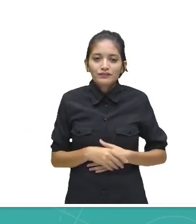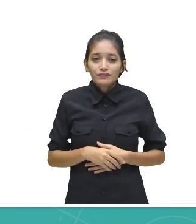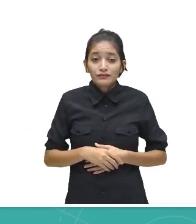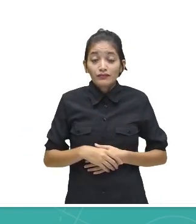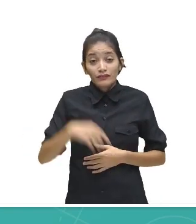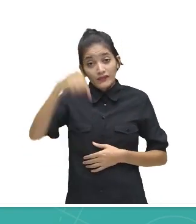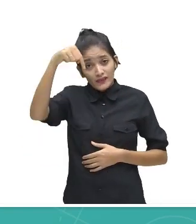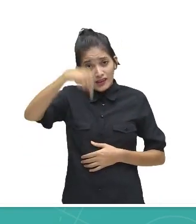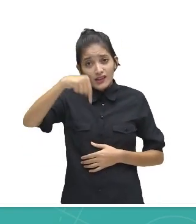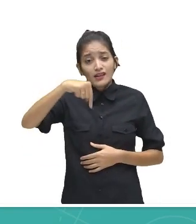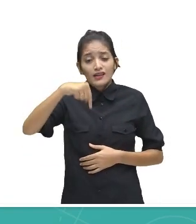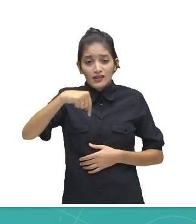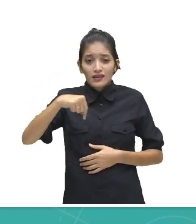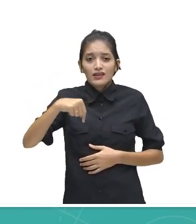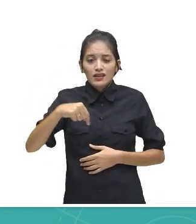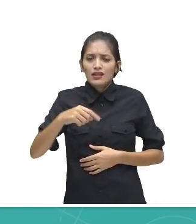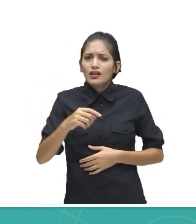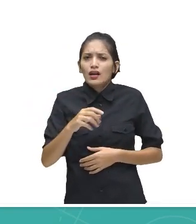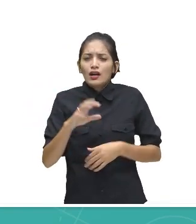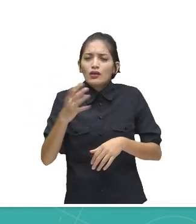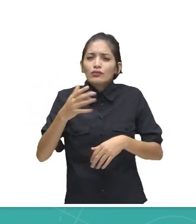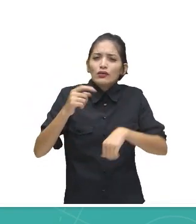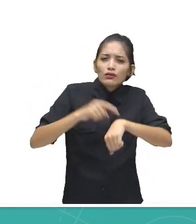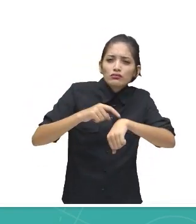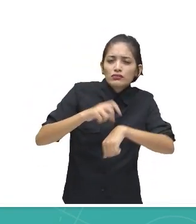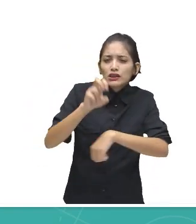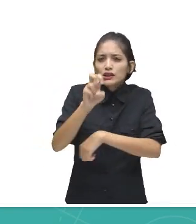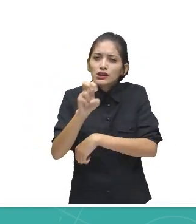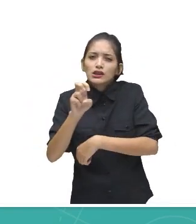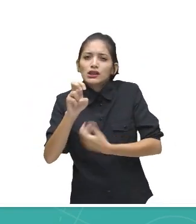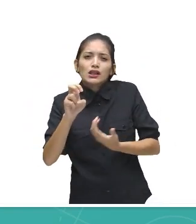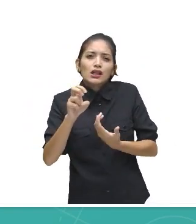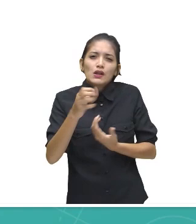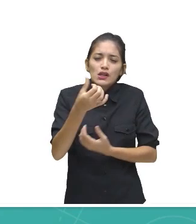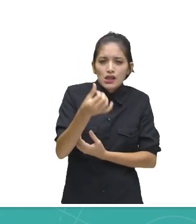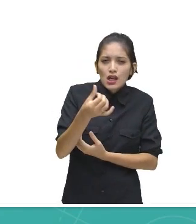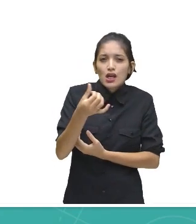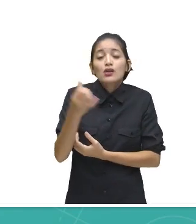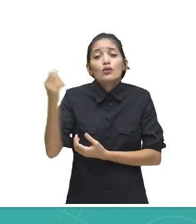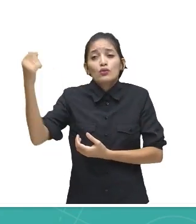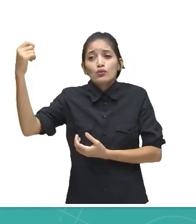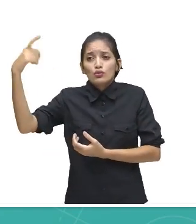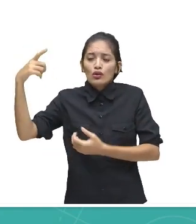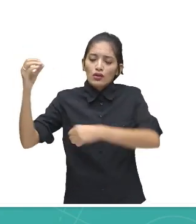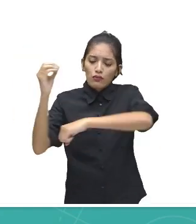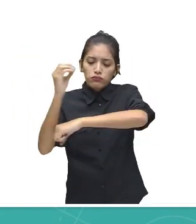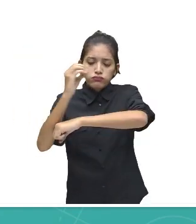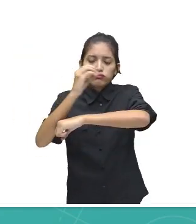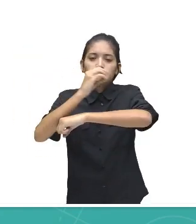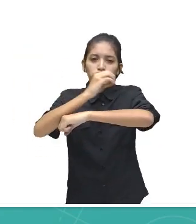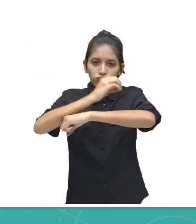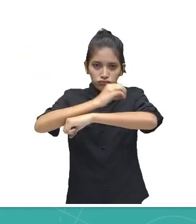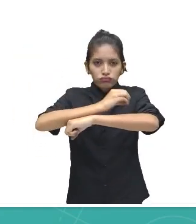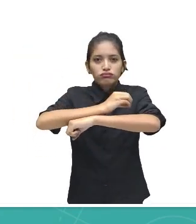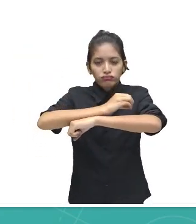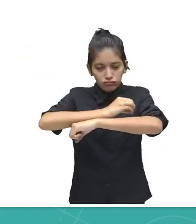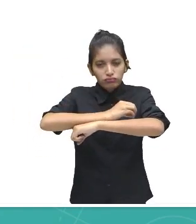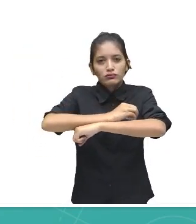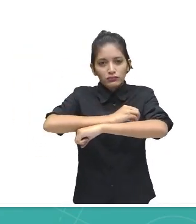Aqui, como a gente sabe, deu 5h30, 6 horas ali, né? O sol costuma entardecer, né? Costuma